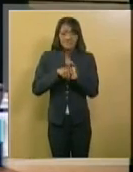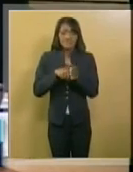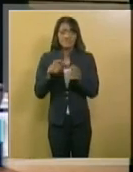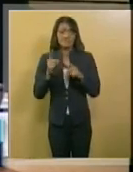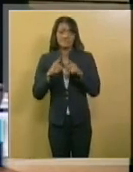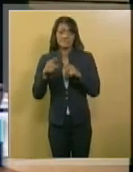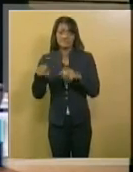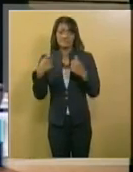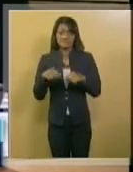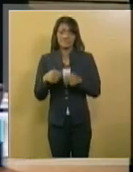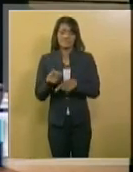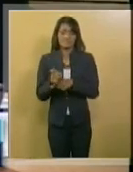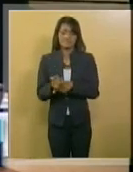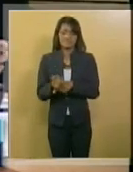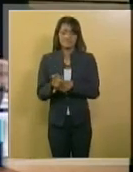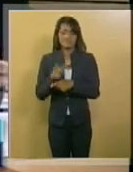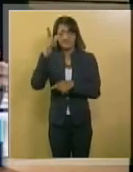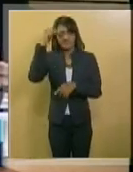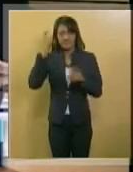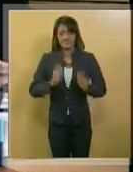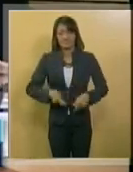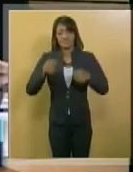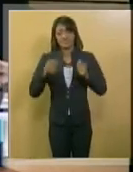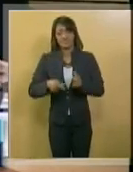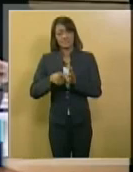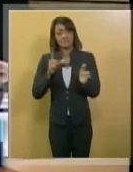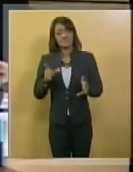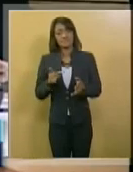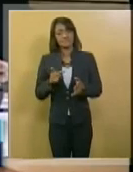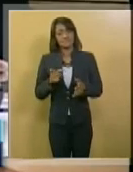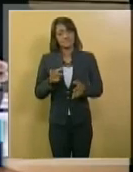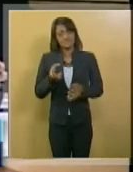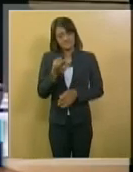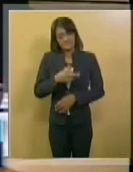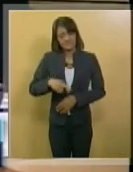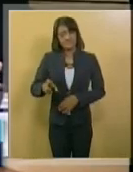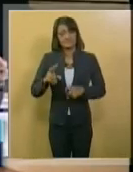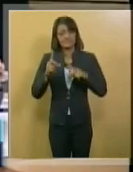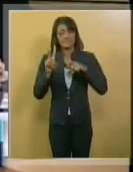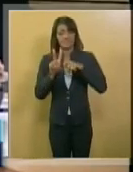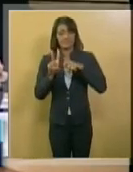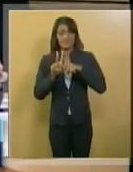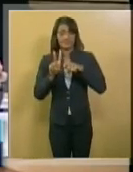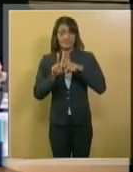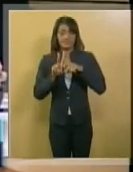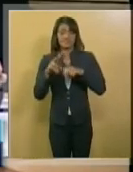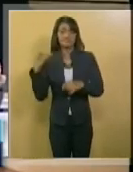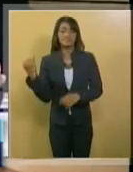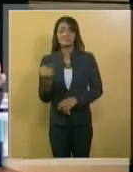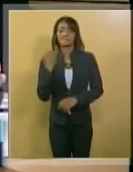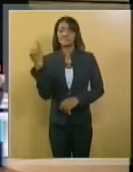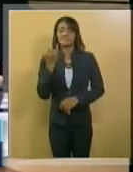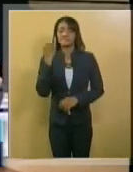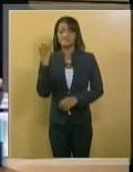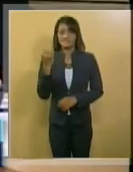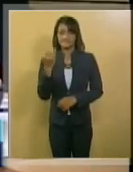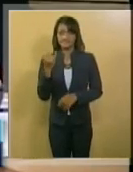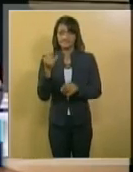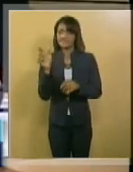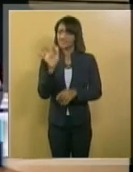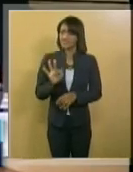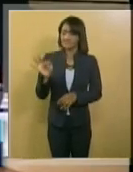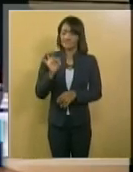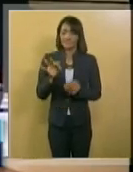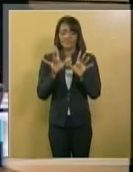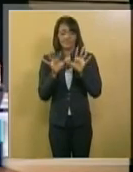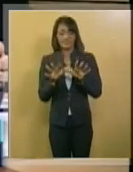andar nas carroças se eles não passarem por uma revisão de um veterinário. Então, isso é muito importante. Que a Pio X, eu quero que a senhora fale